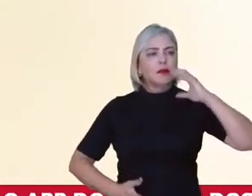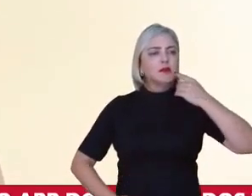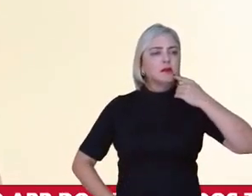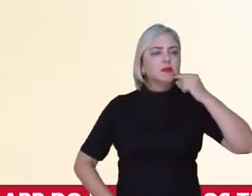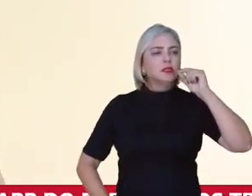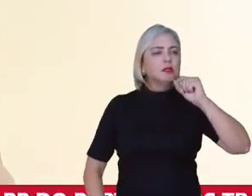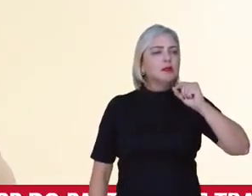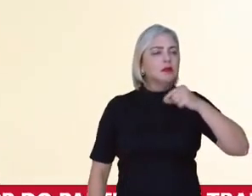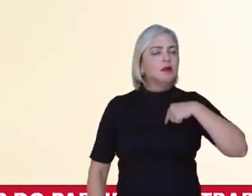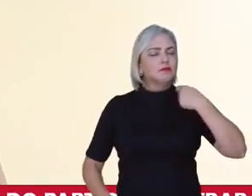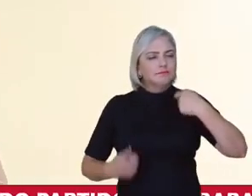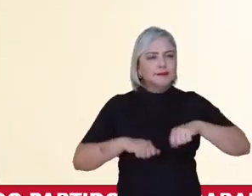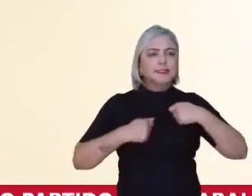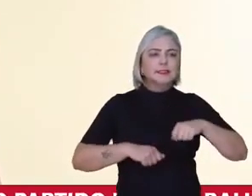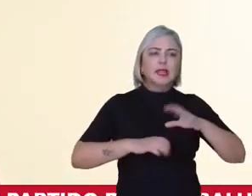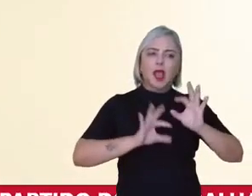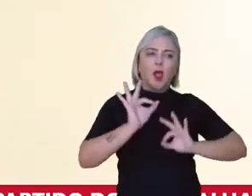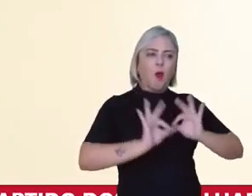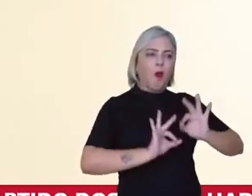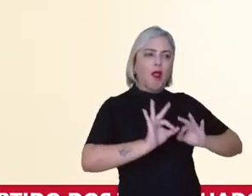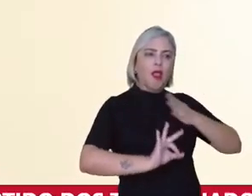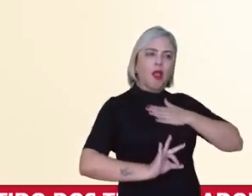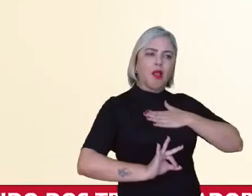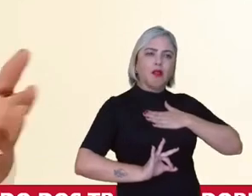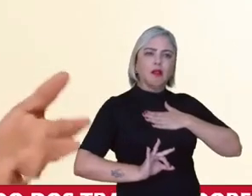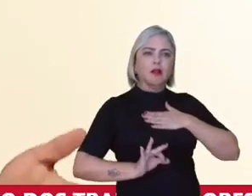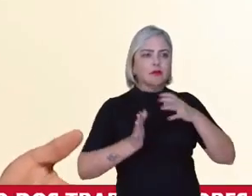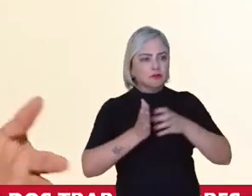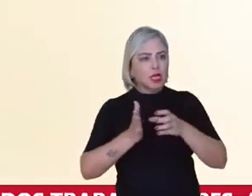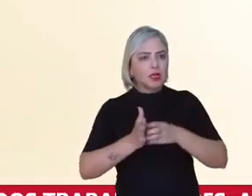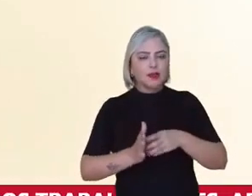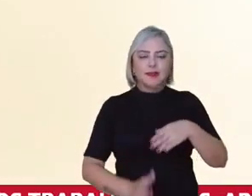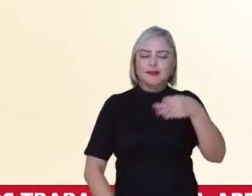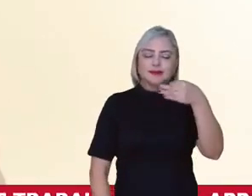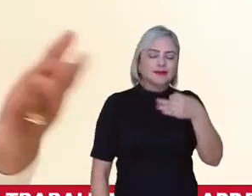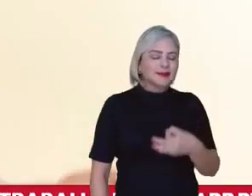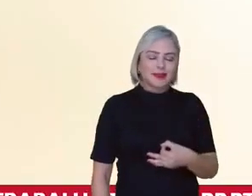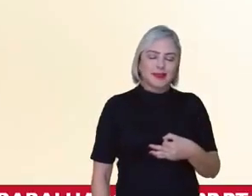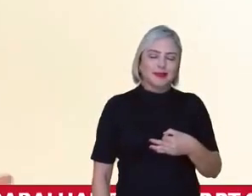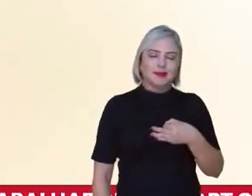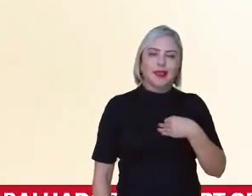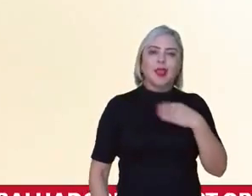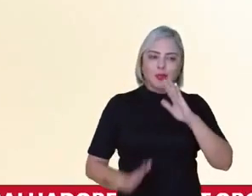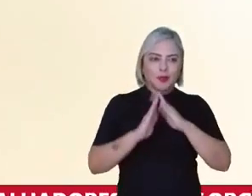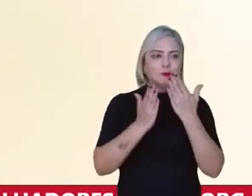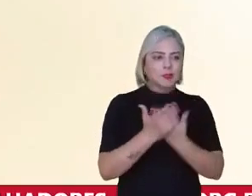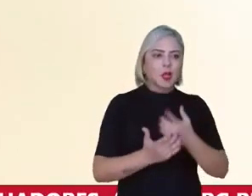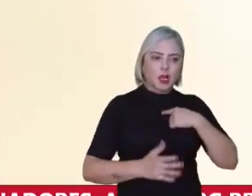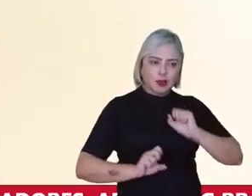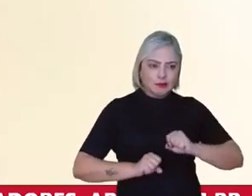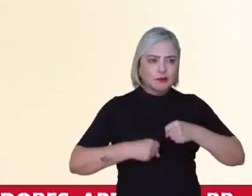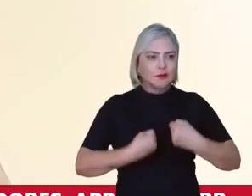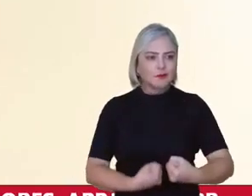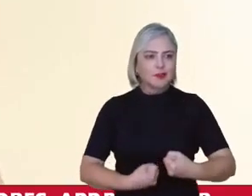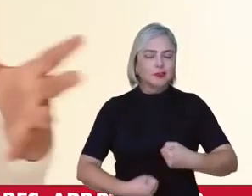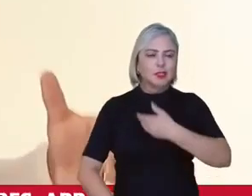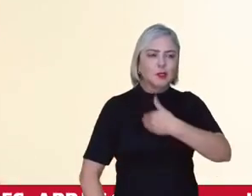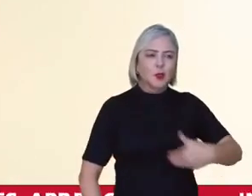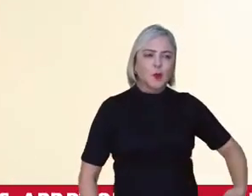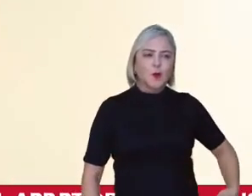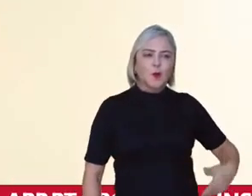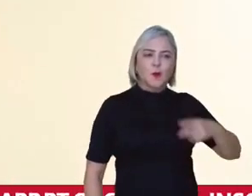de que eu precisava me organizar partidariamente. E, claro, eu na minha escola já tinha defendido o presidente Lula